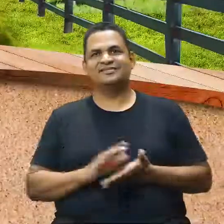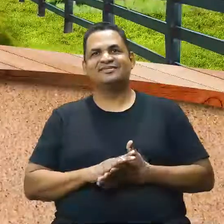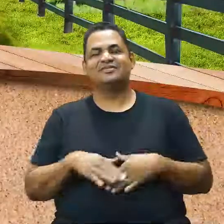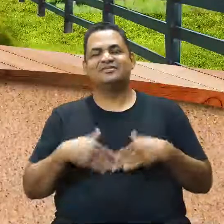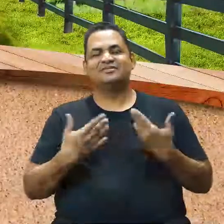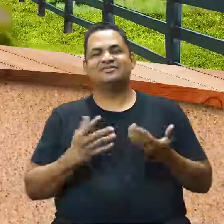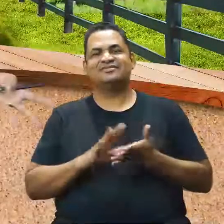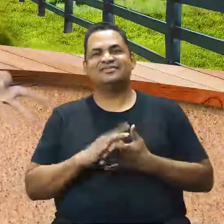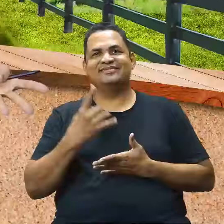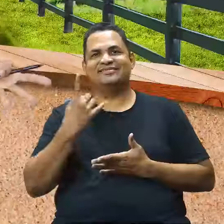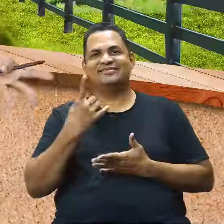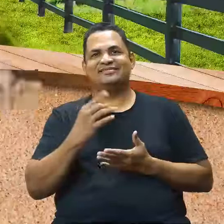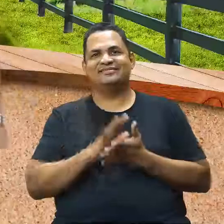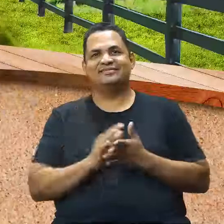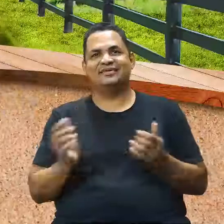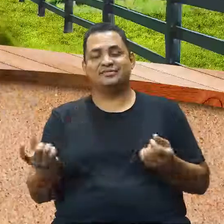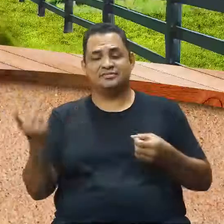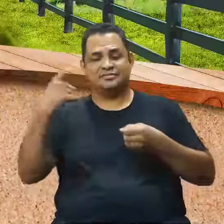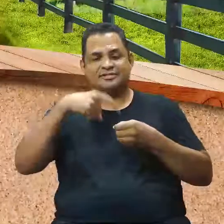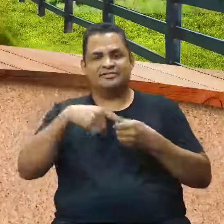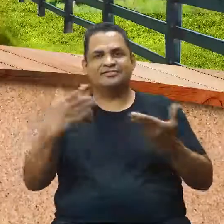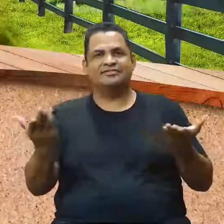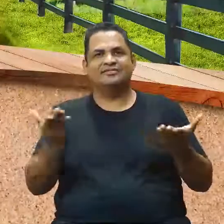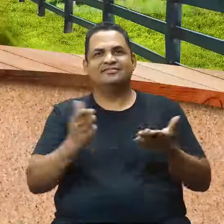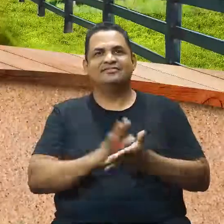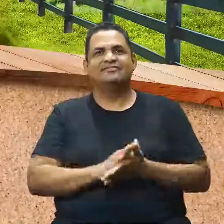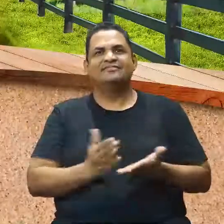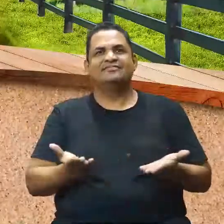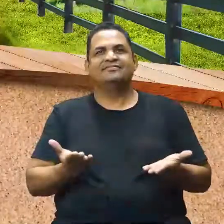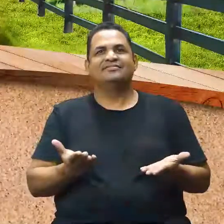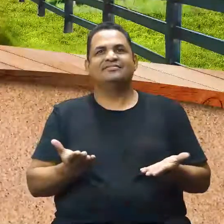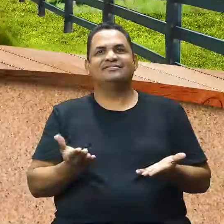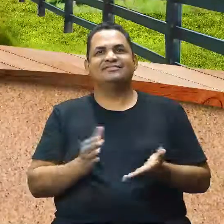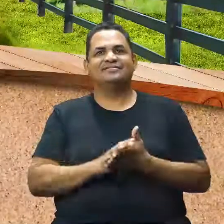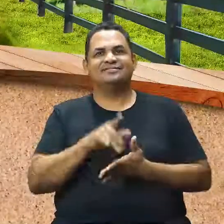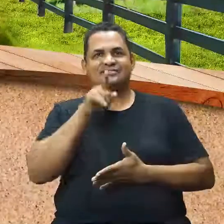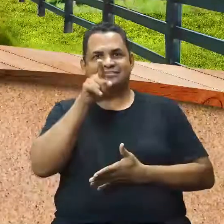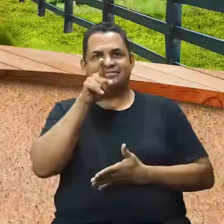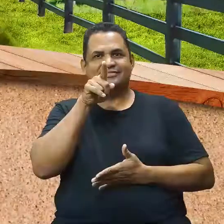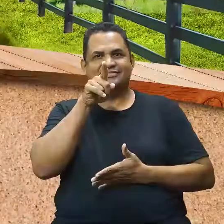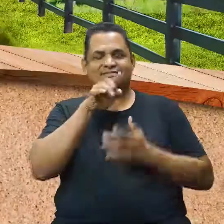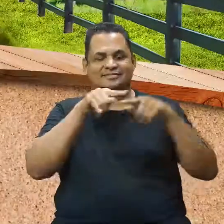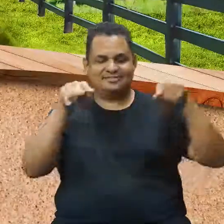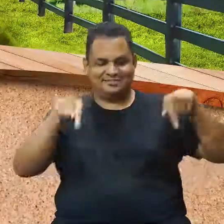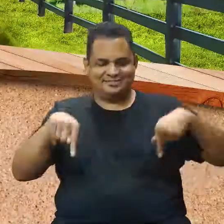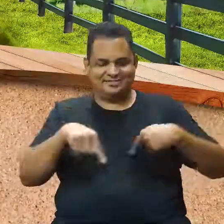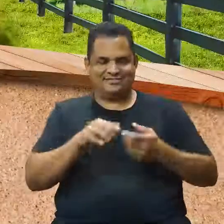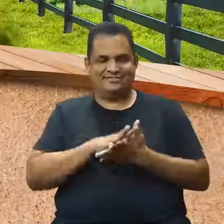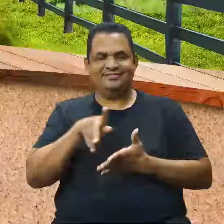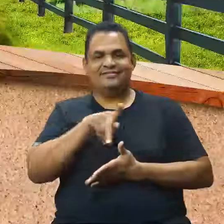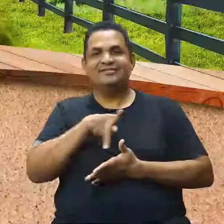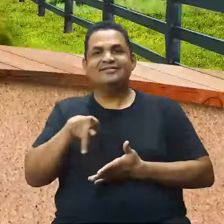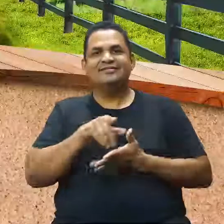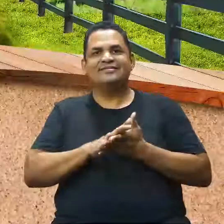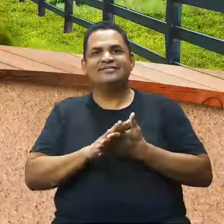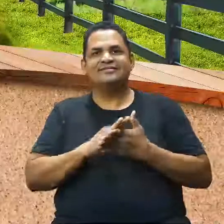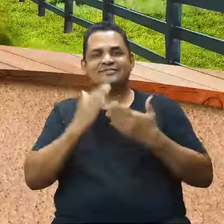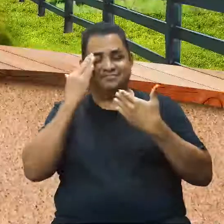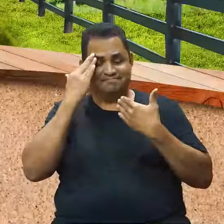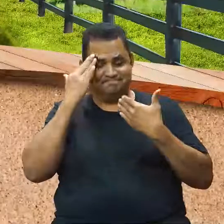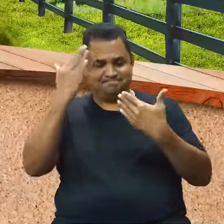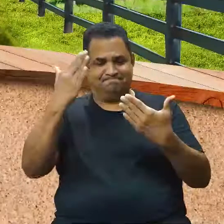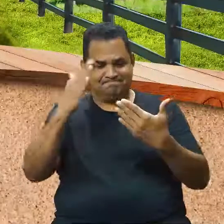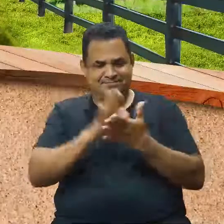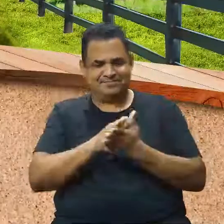dia, meu querido, estamos de volta! Isso mesmo! Você aí na sala de aula, professor! Muito obrigado